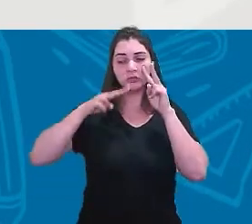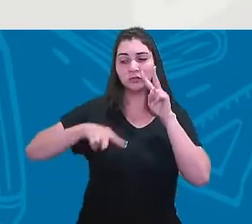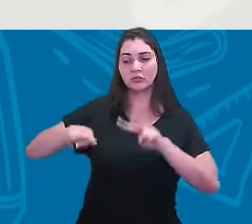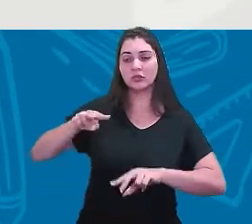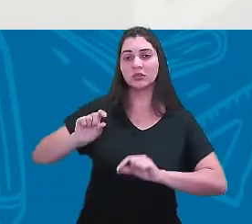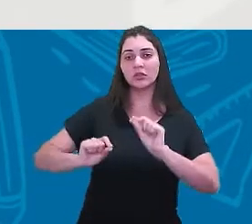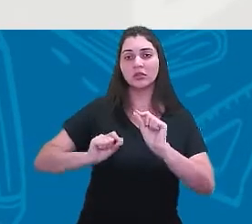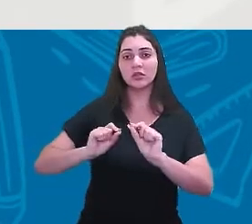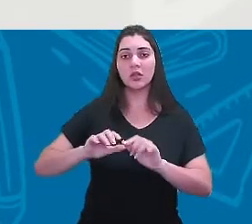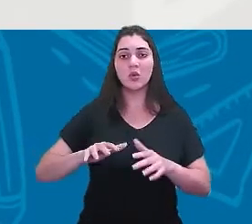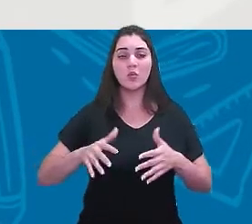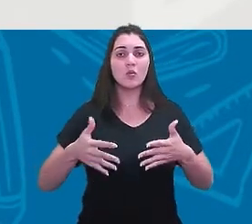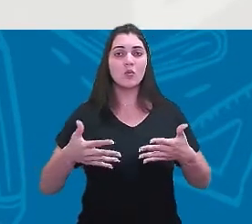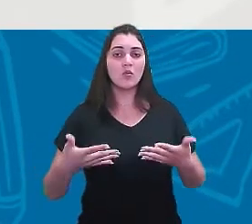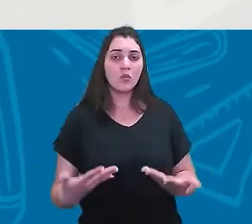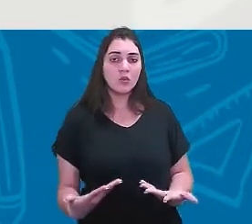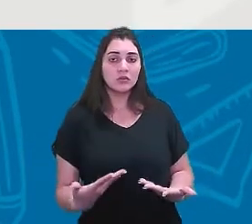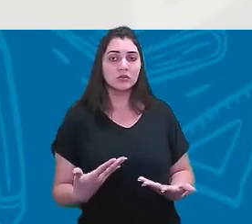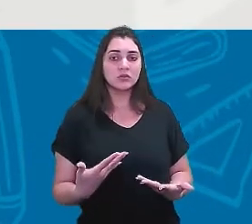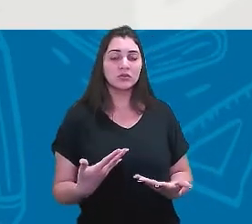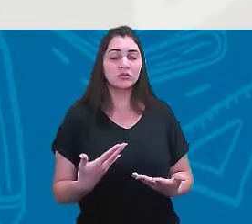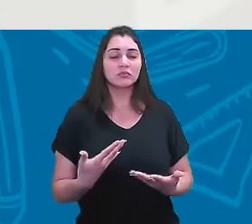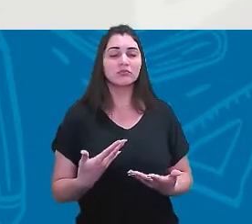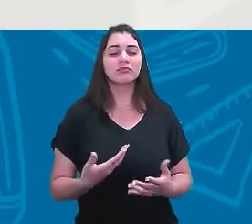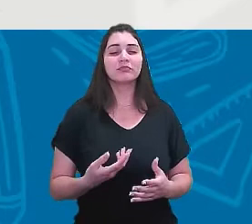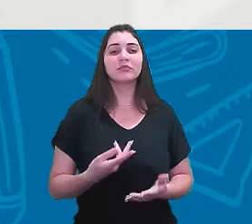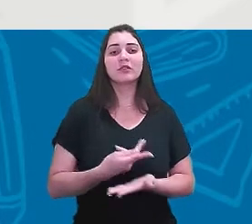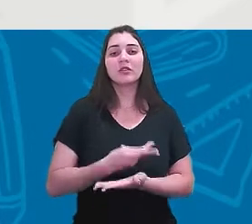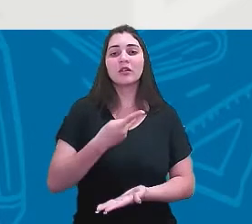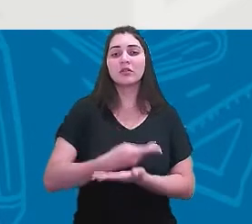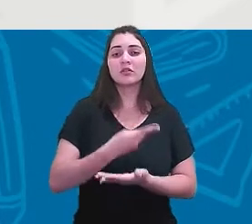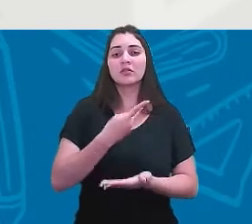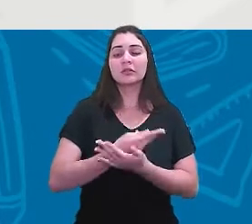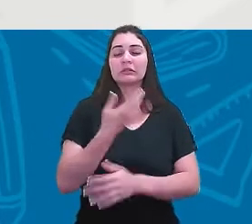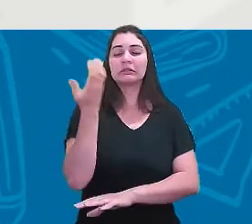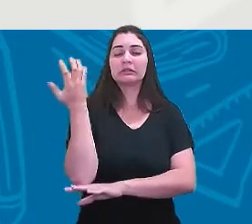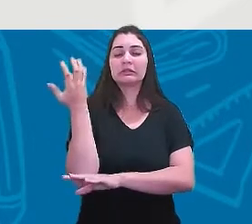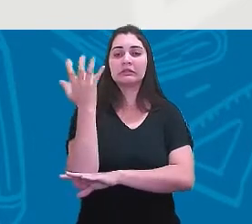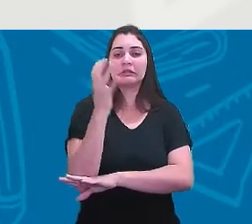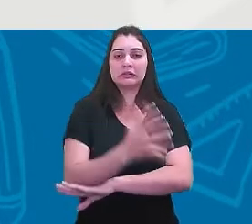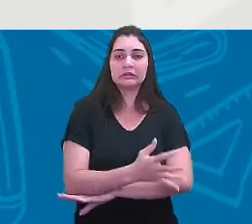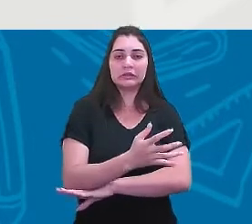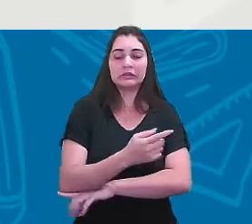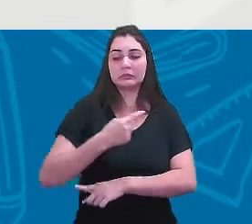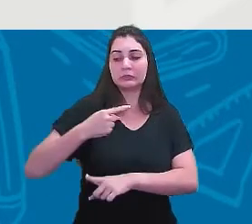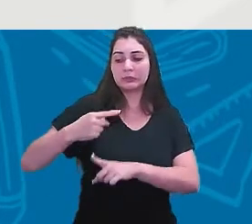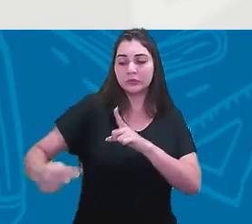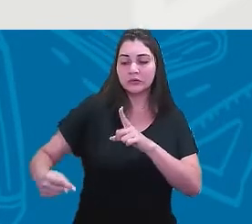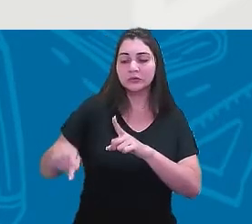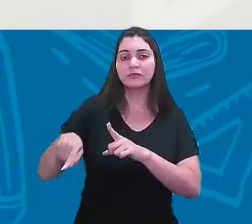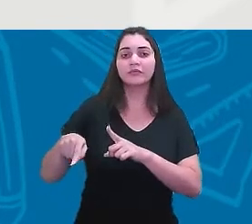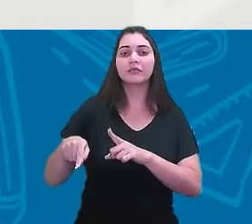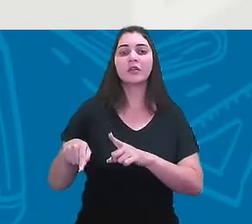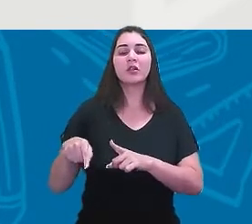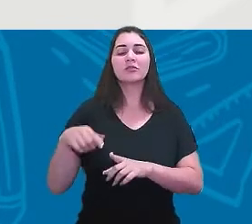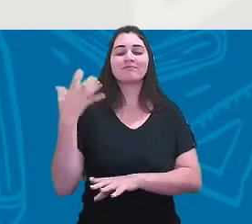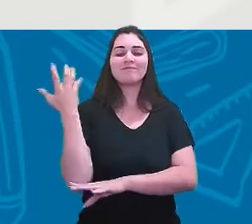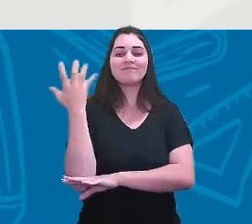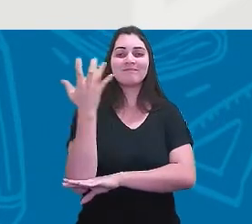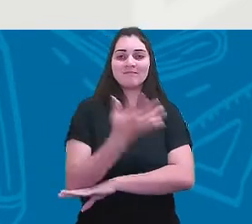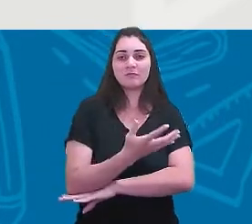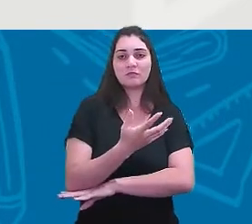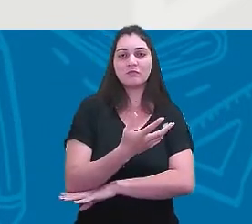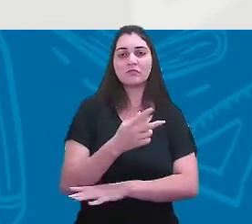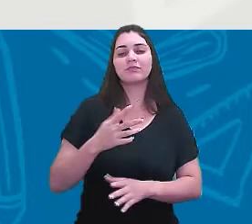né, quais seriam os efeitos do desmatamento ilegal, daquele desmatamento criminoso,